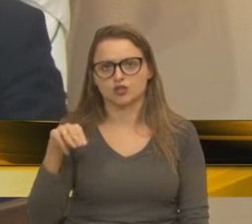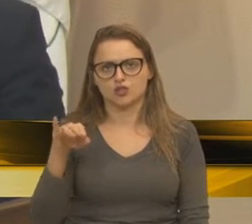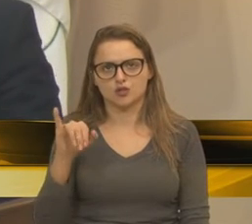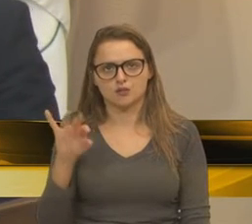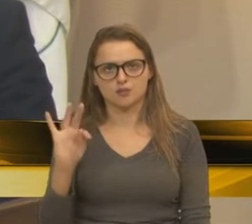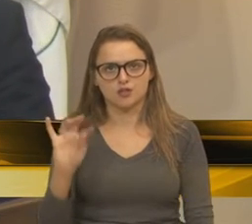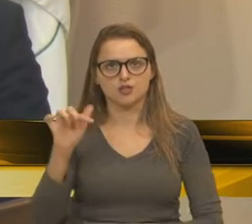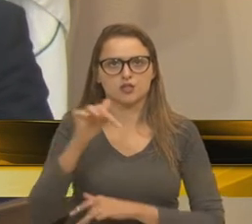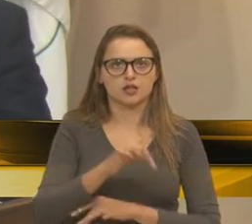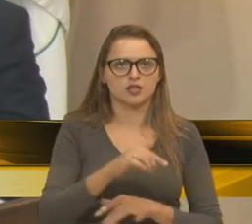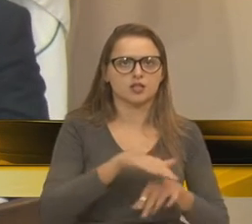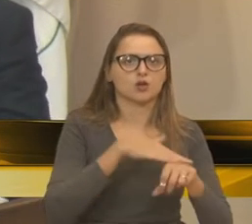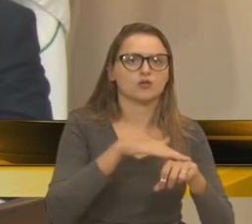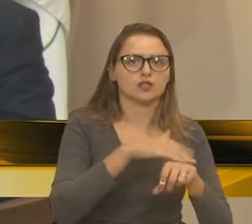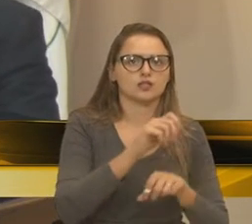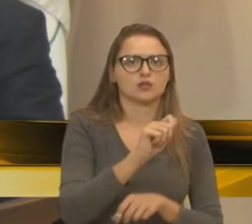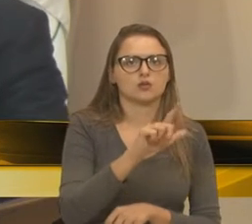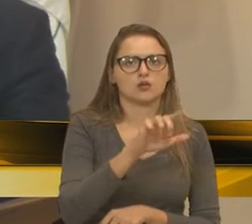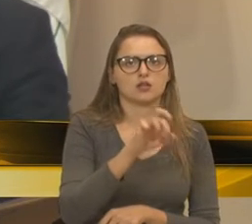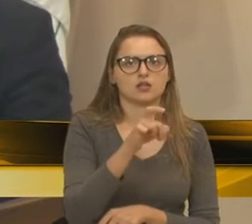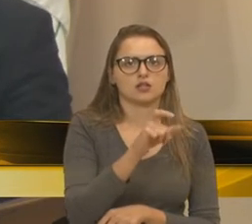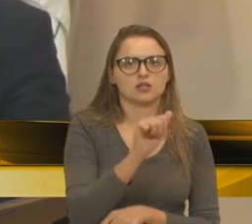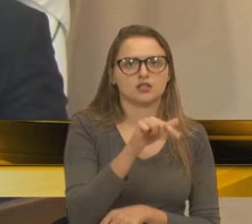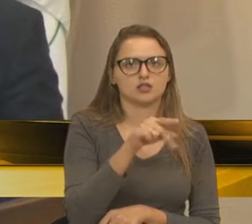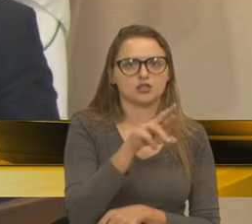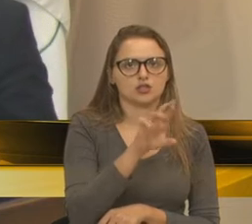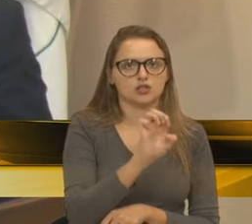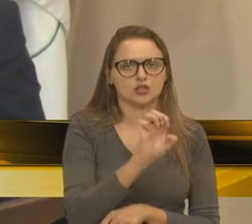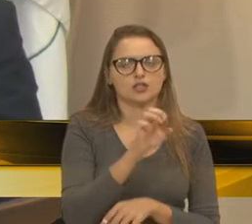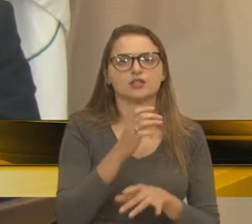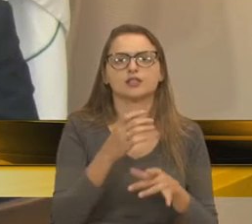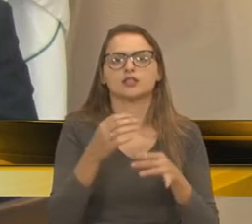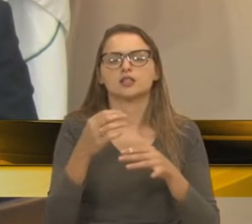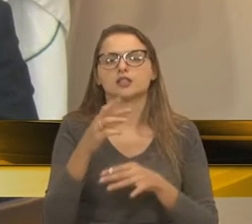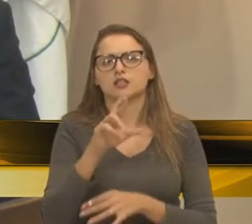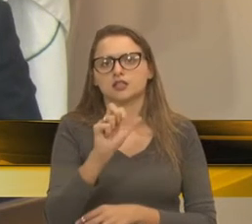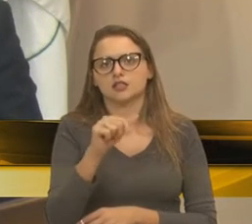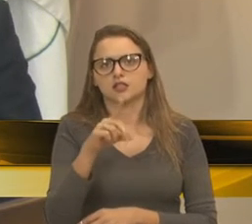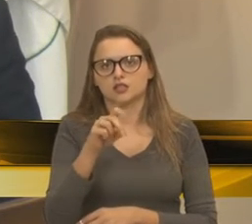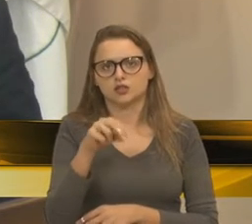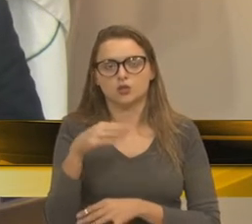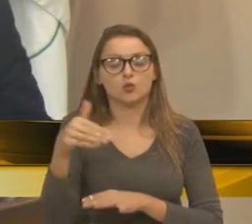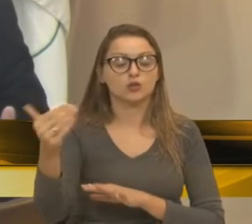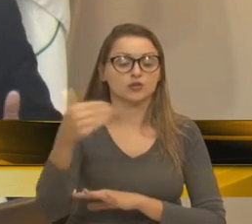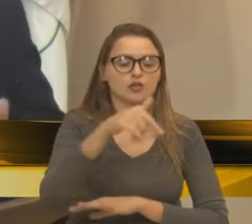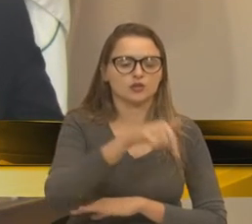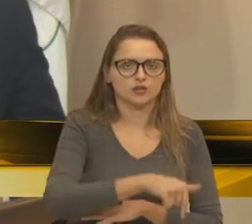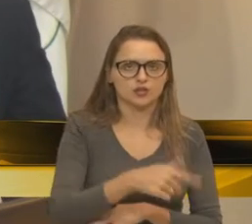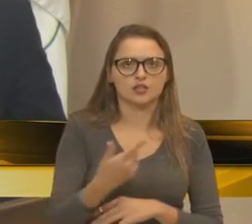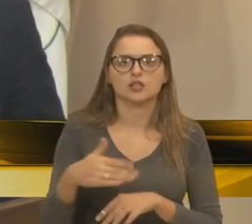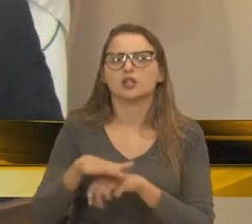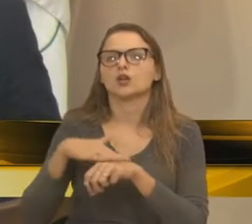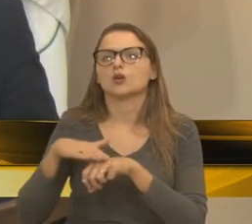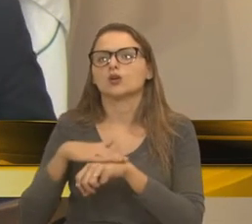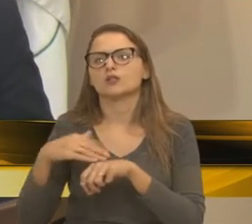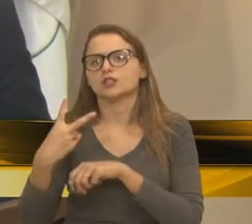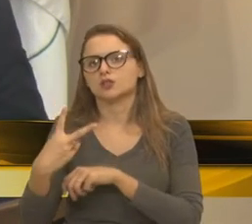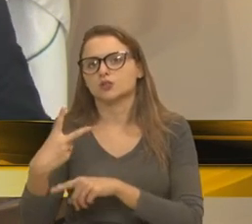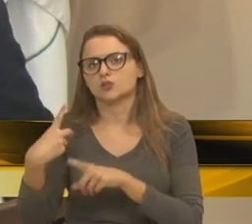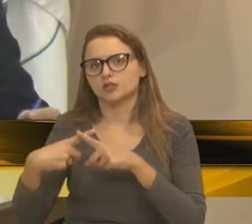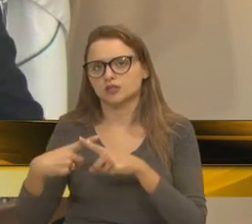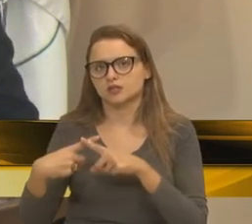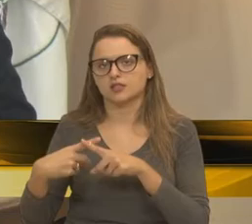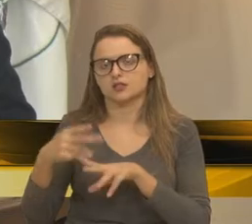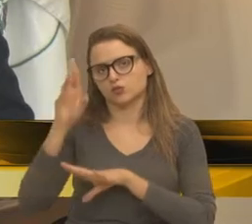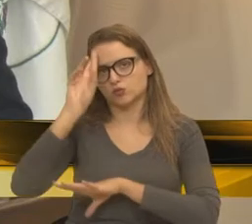casa, com Alexandre Randon, quando ele veio aqui, participou de Nos Ajude nisso. Conversei 2 vezes com a direção do